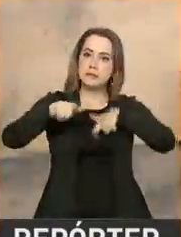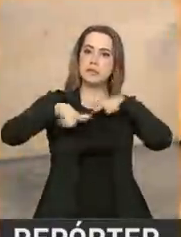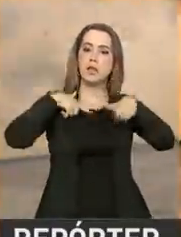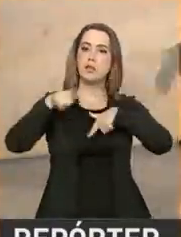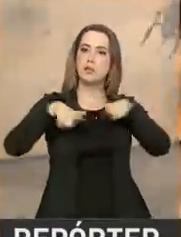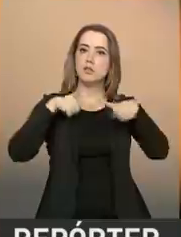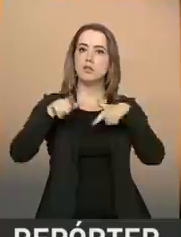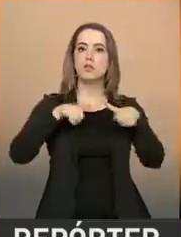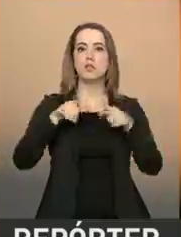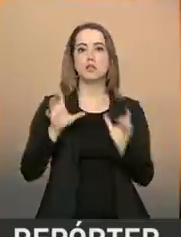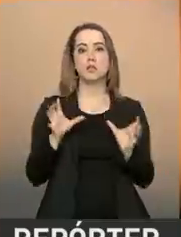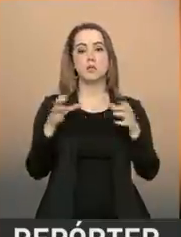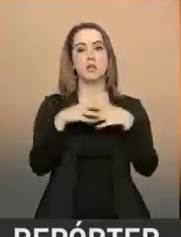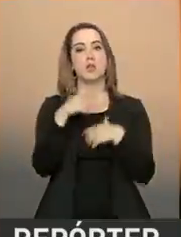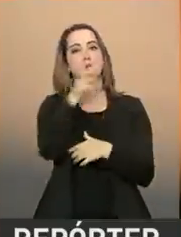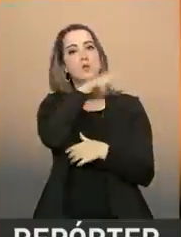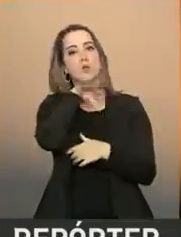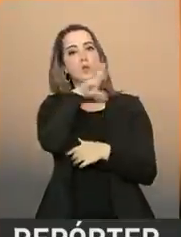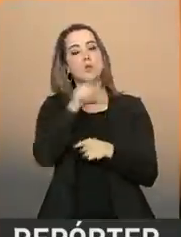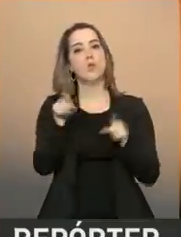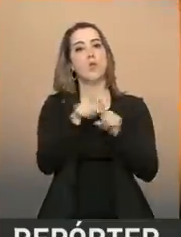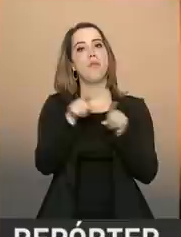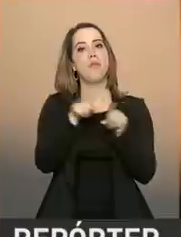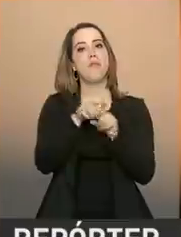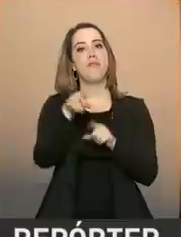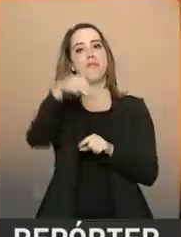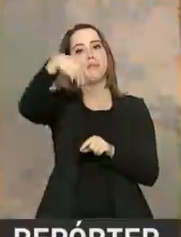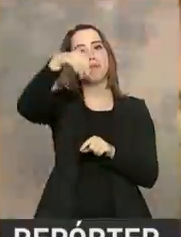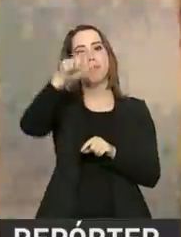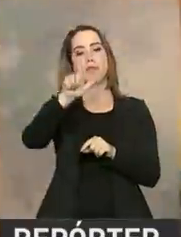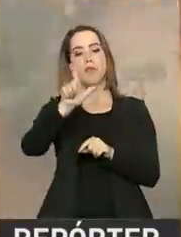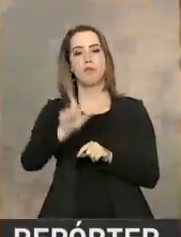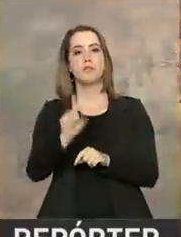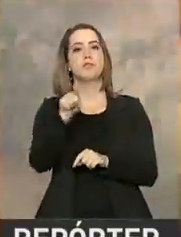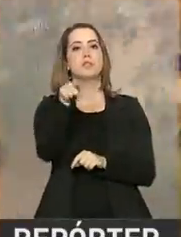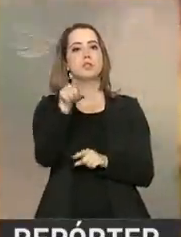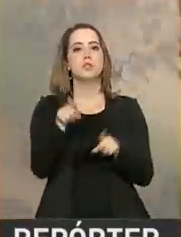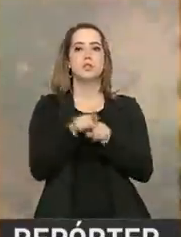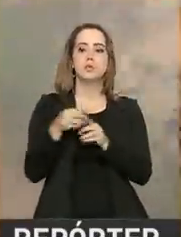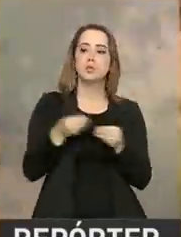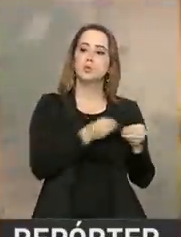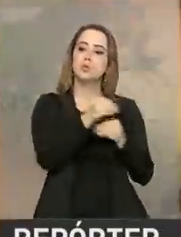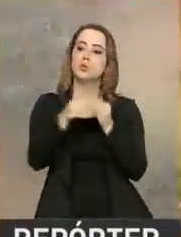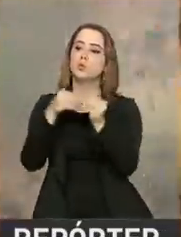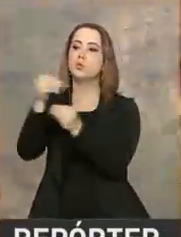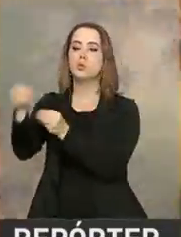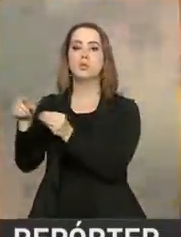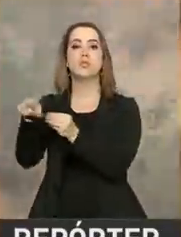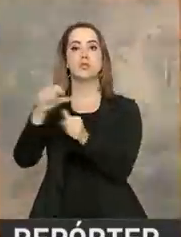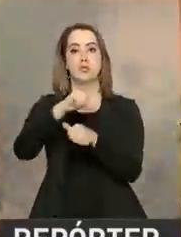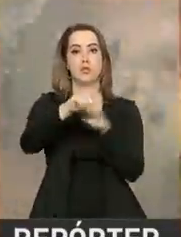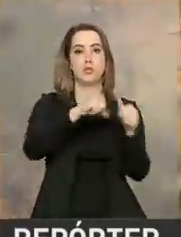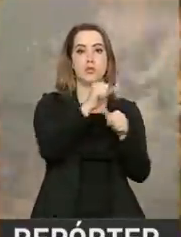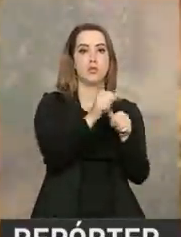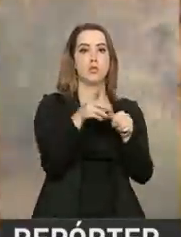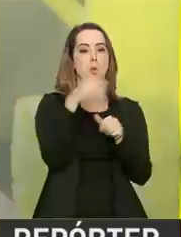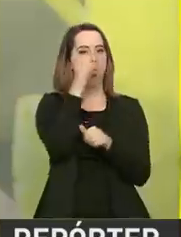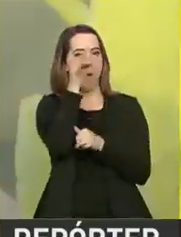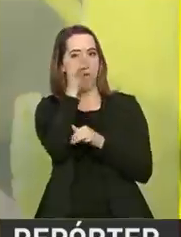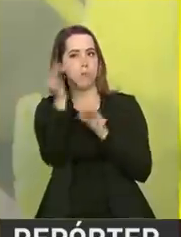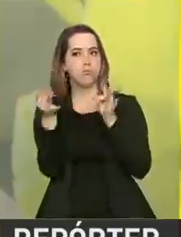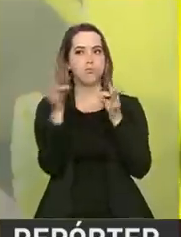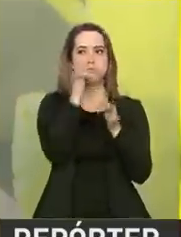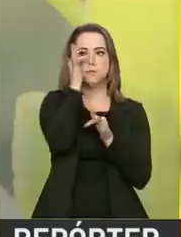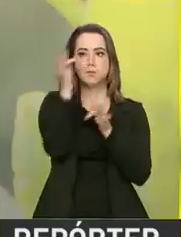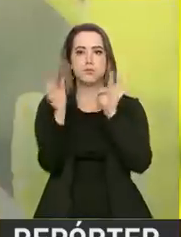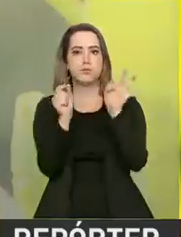reino animal além de produzirem o mel com unca das Flores as abelhas transportam o pólen fazendo a fertilização no